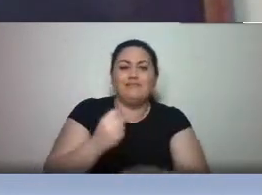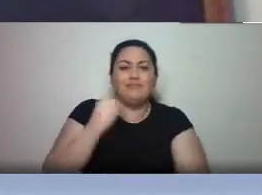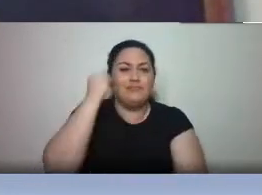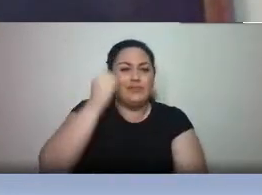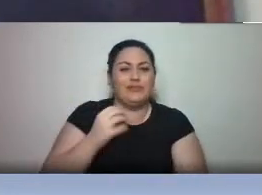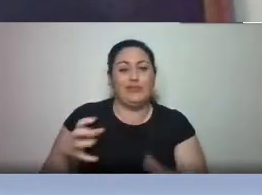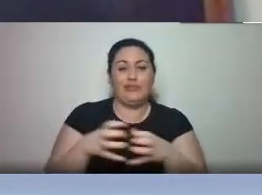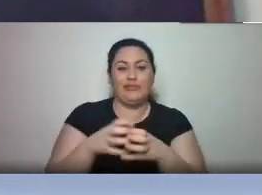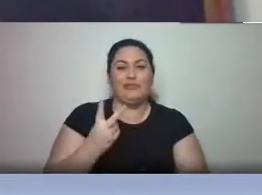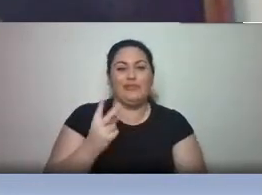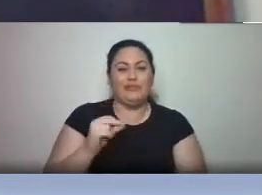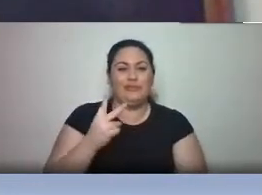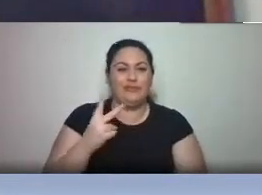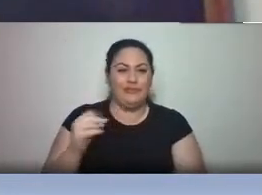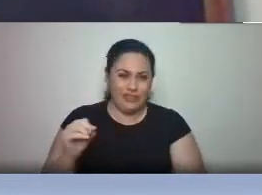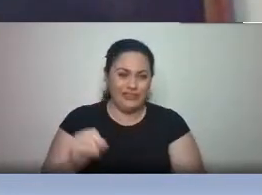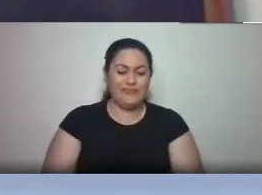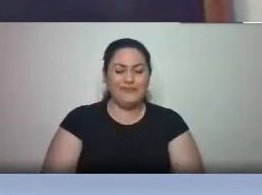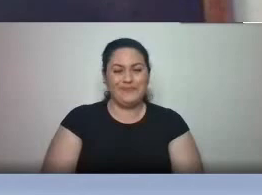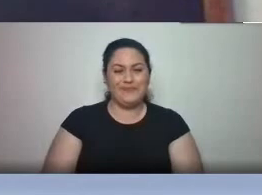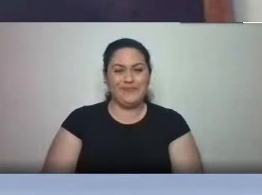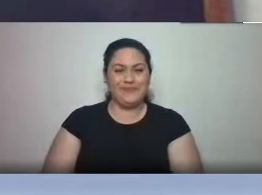2020.